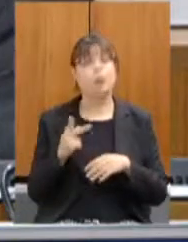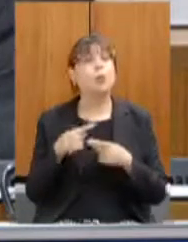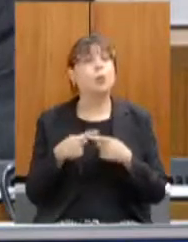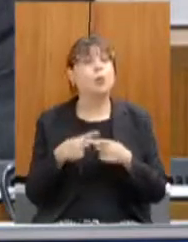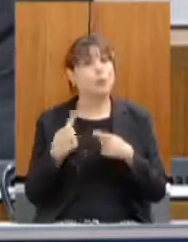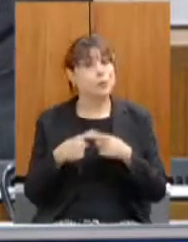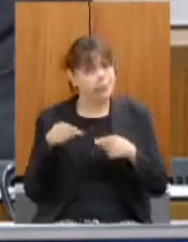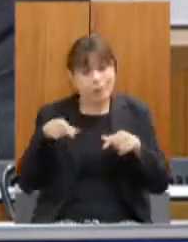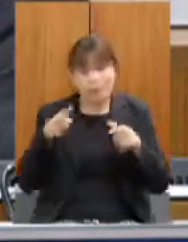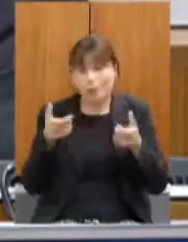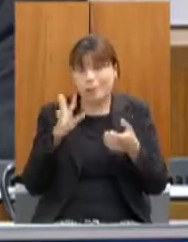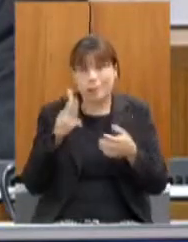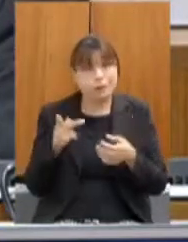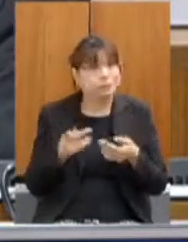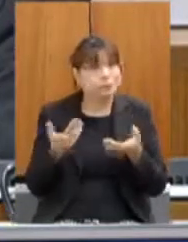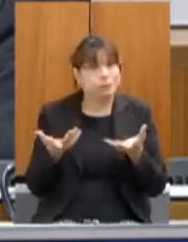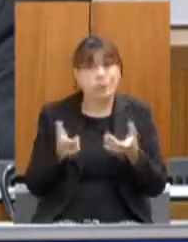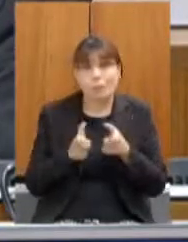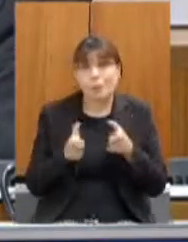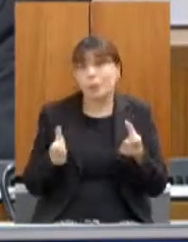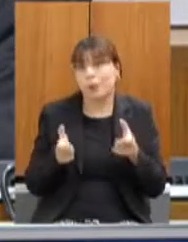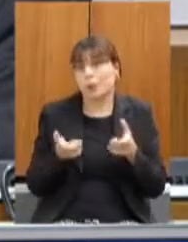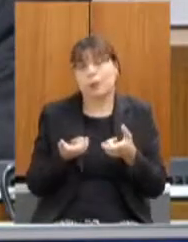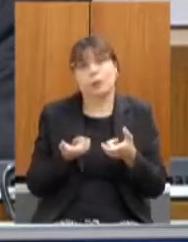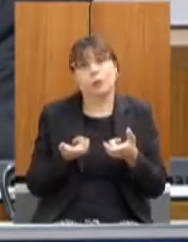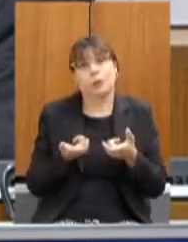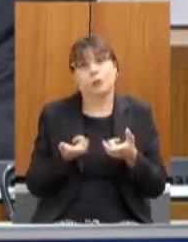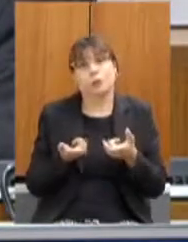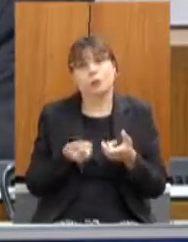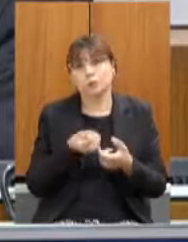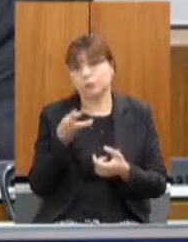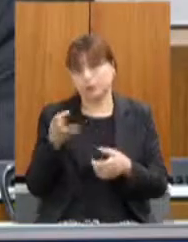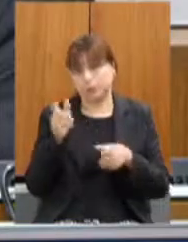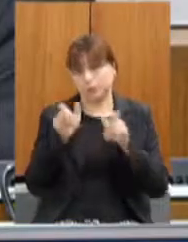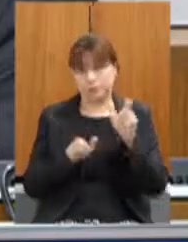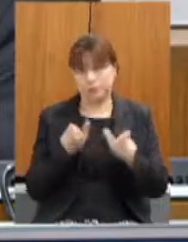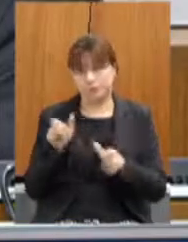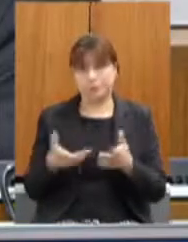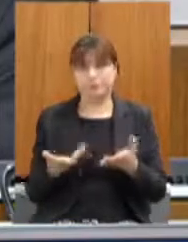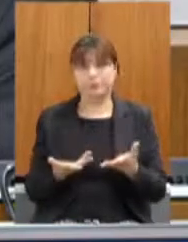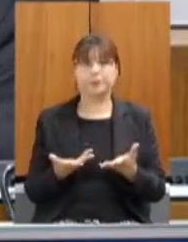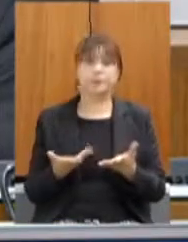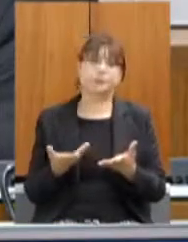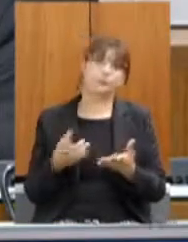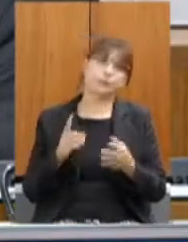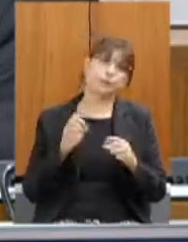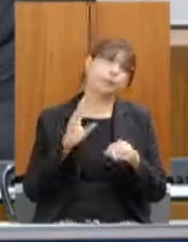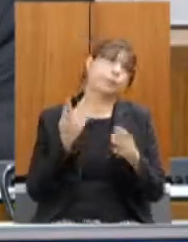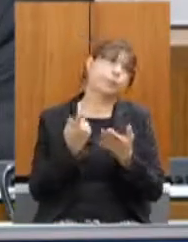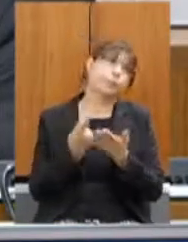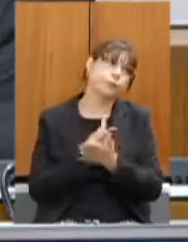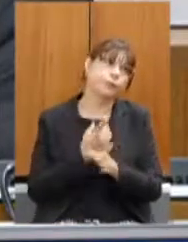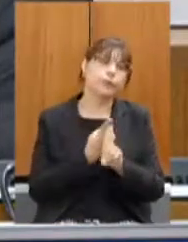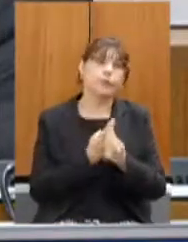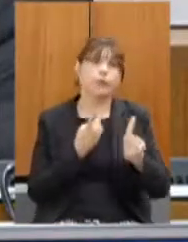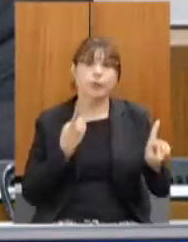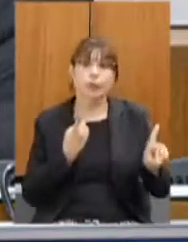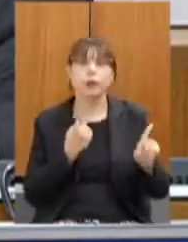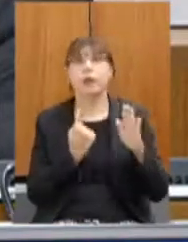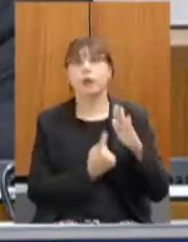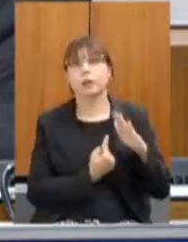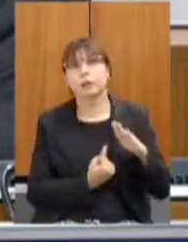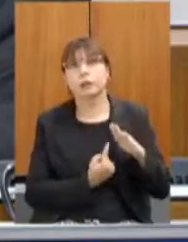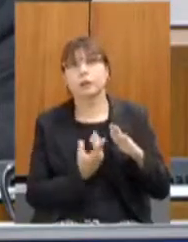Estado então era muito claro é com as demais medidas que foram feitas em paralelo distanciamento a estruturação da rede